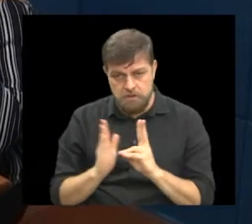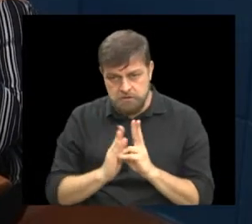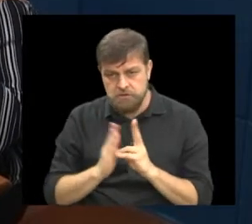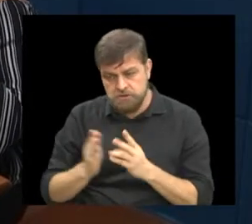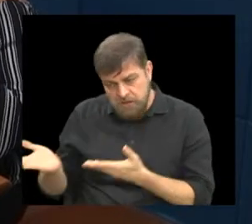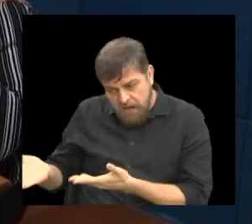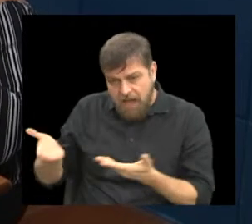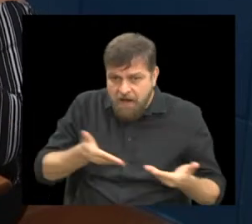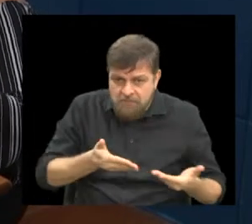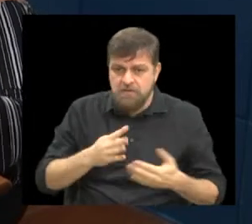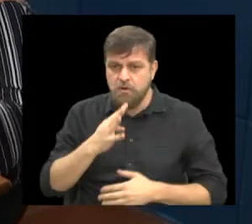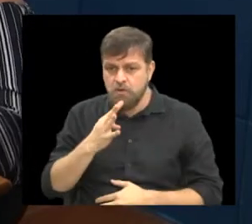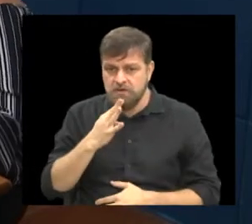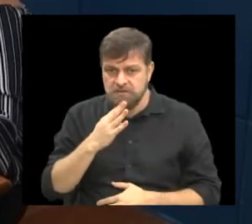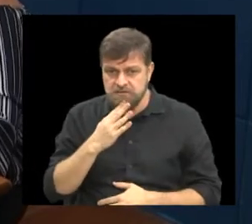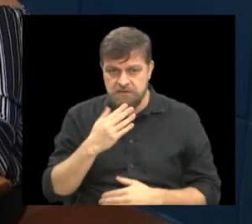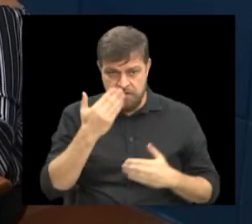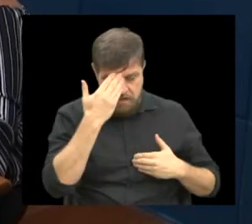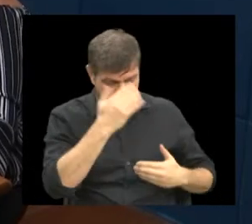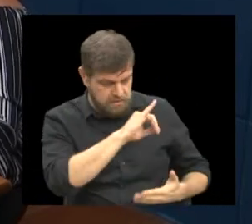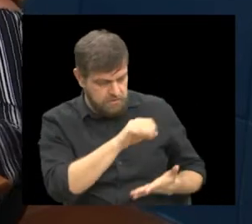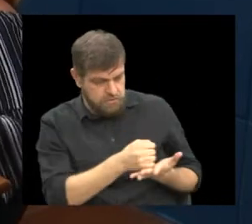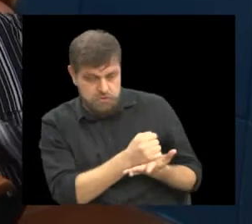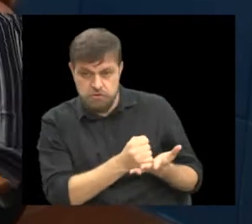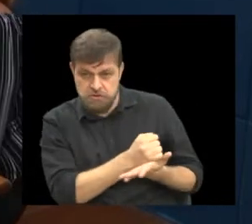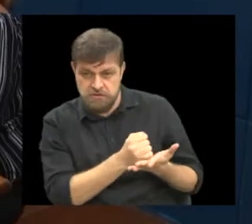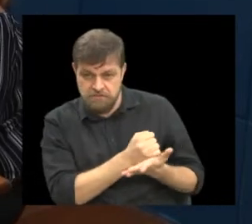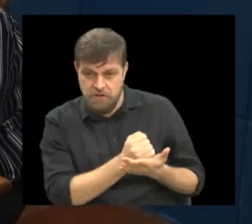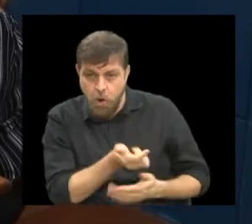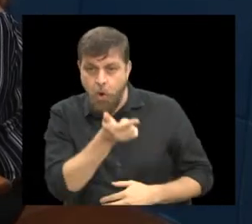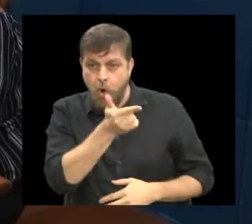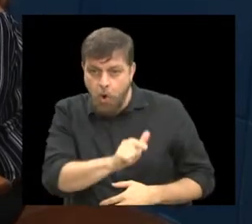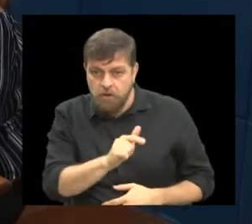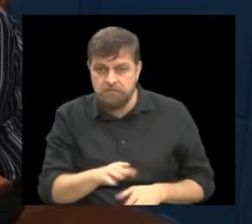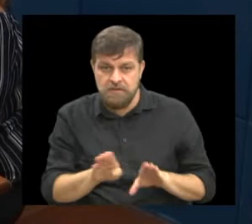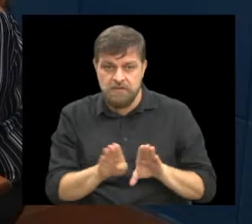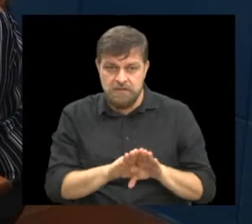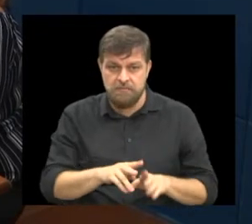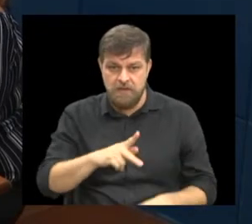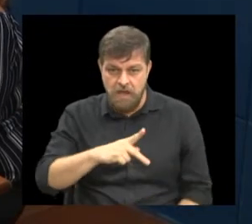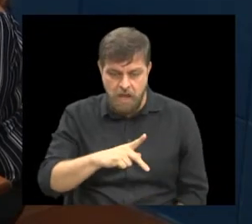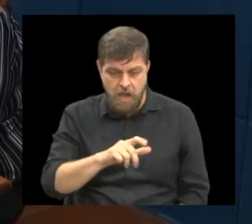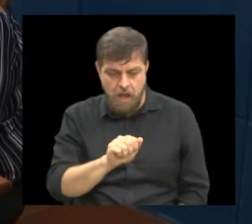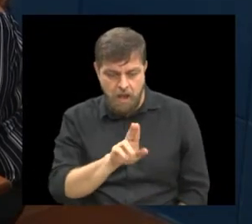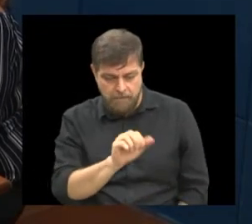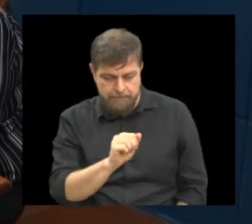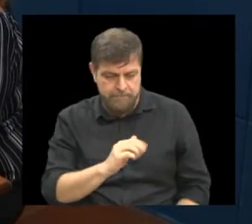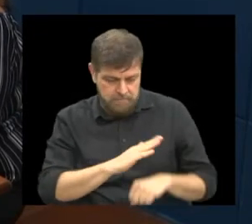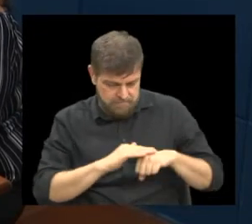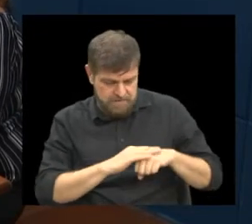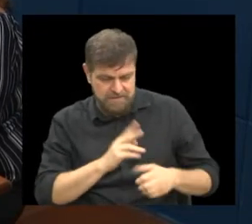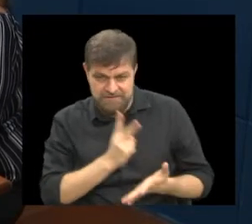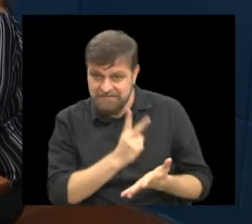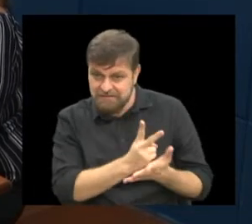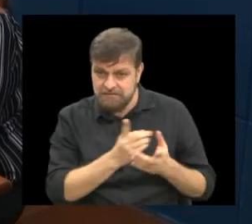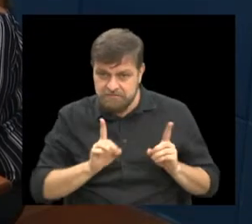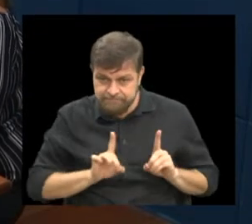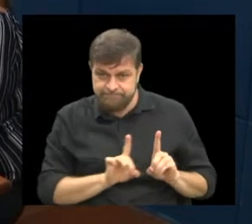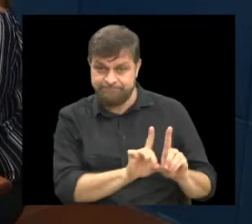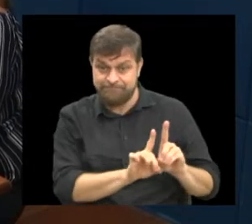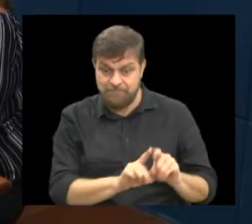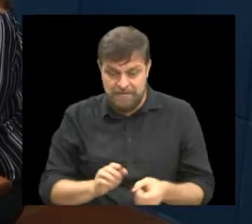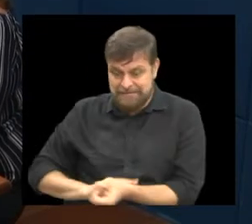conhecer. E agradeço ao vereador Jorge da Farmácia, mais uma vez, ao Paulo, que eu tenho um carinho muito especial, que sempre me acolhe quando eu estou